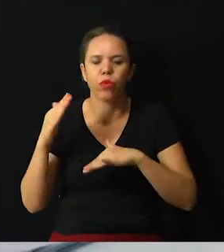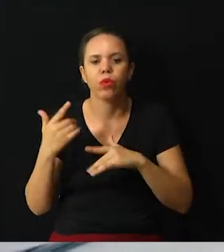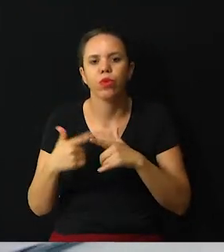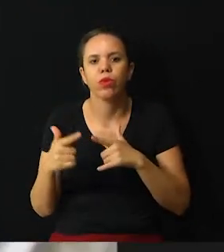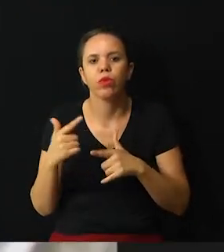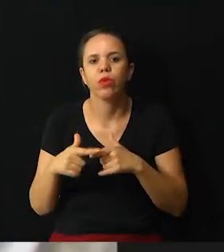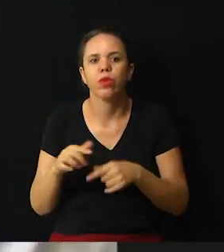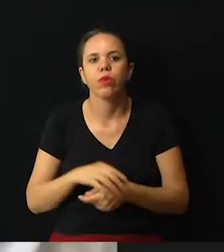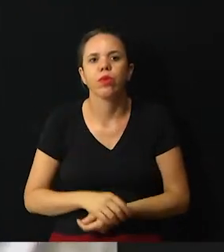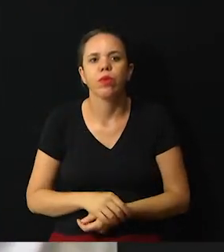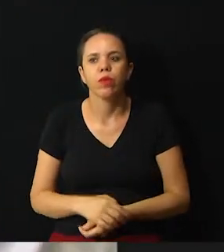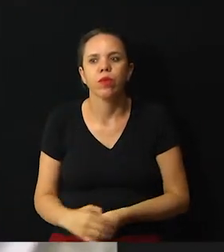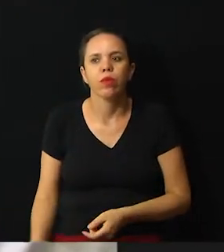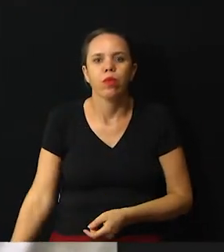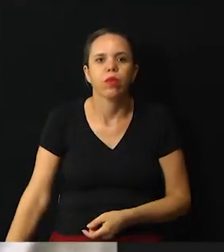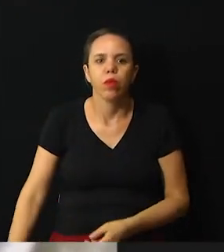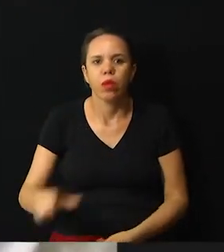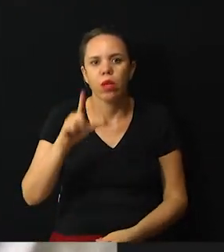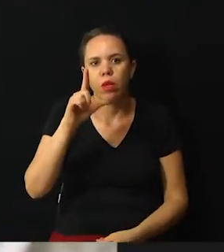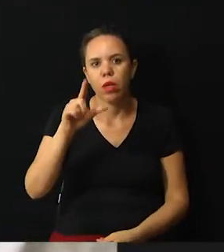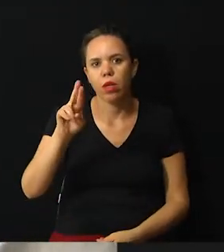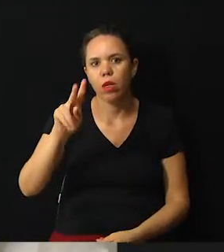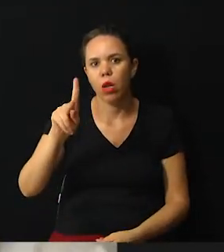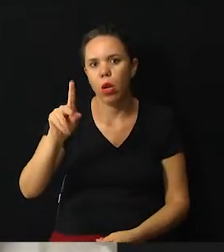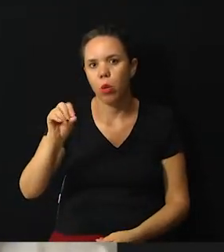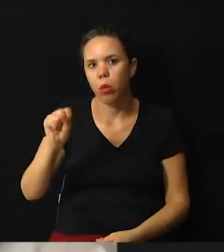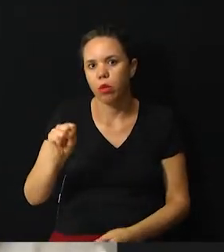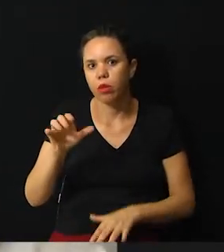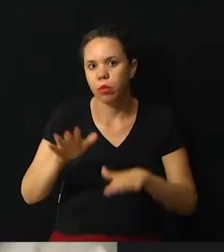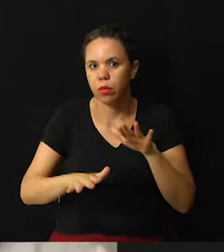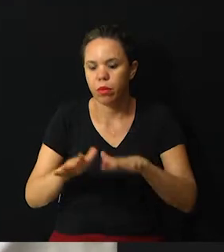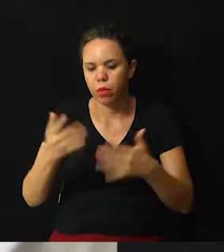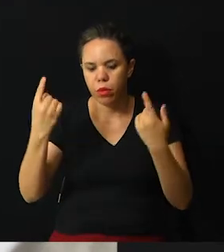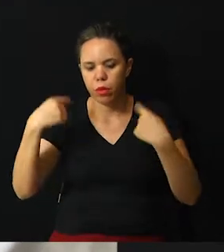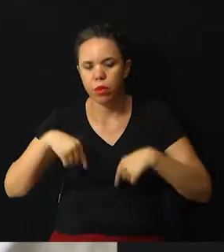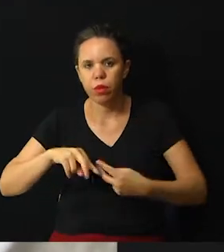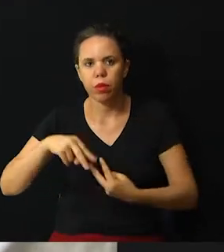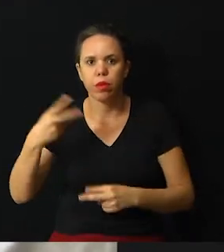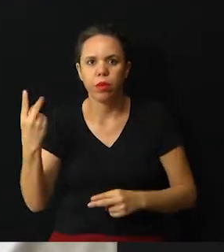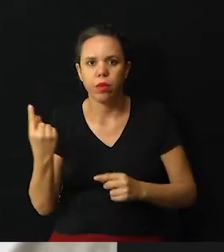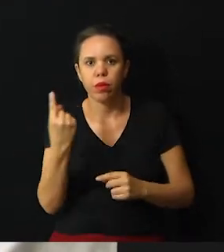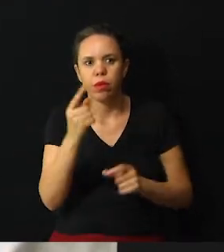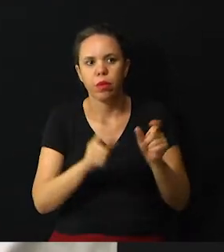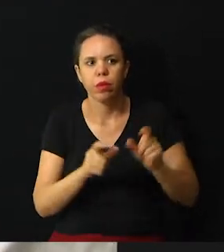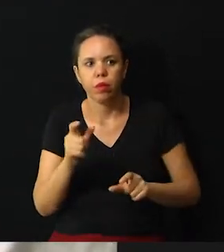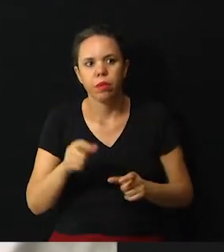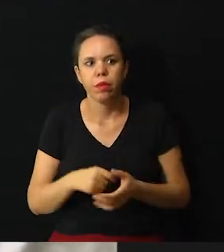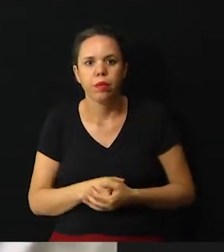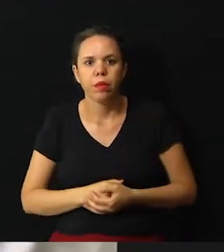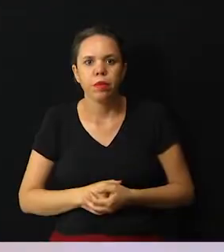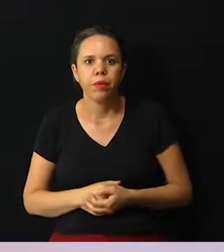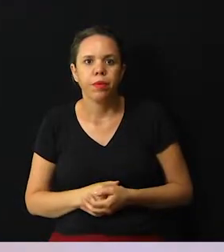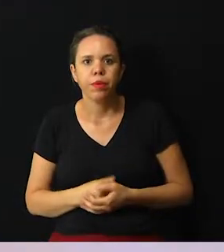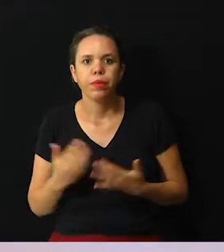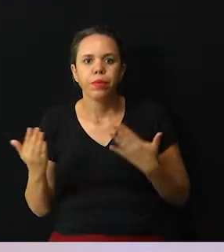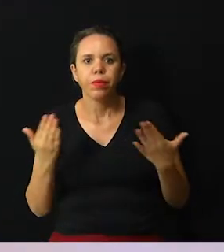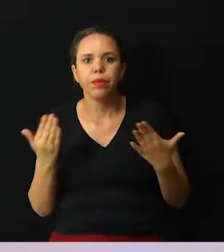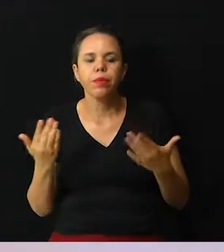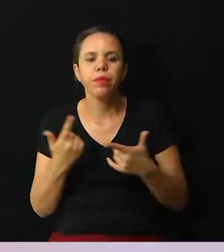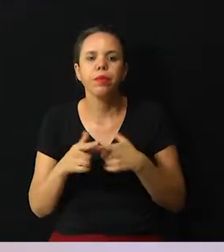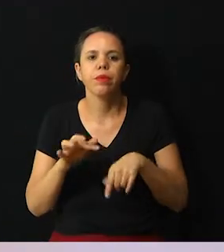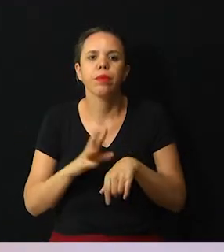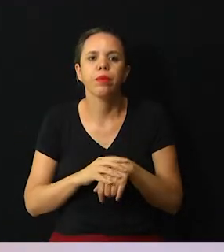quadro abrindo um quadro de lúpus. Mas isso depende muito da predisposição individual, da genética da pessoa. E quais